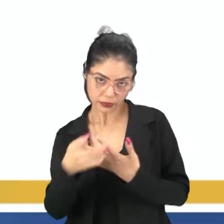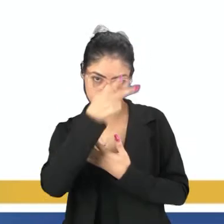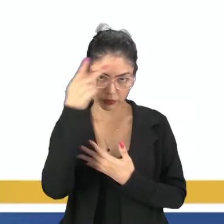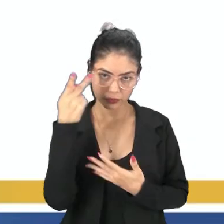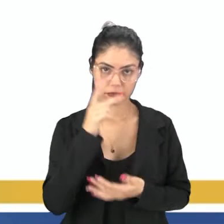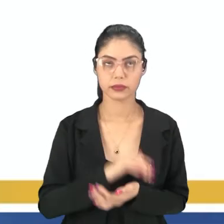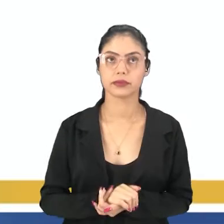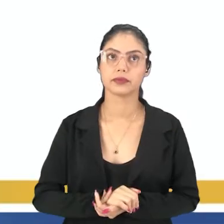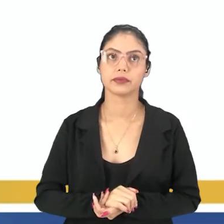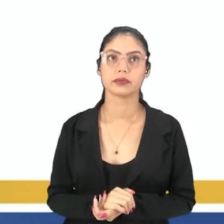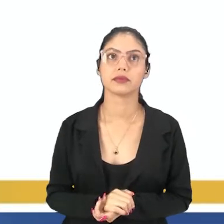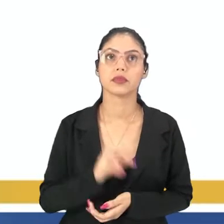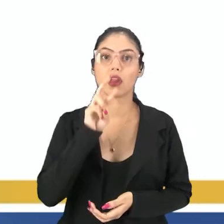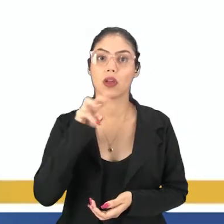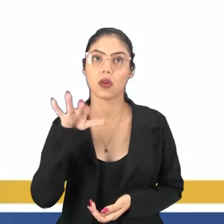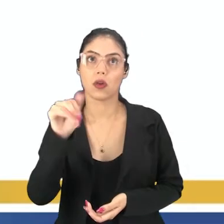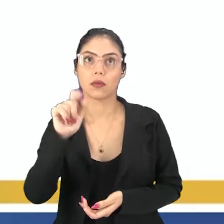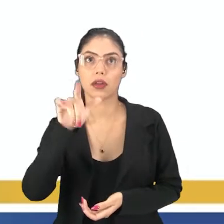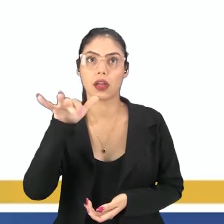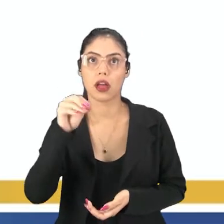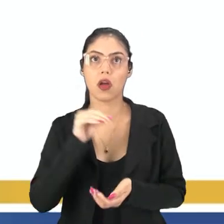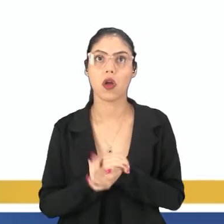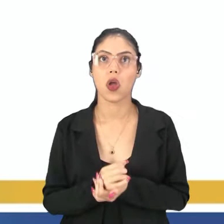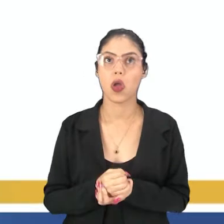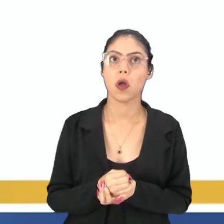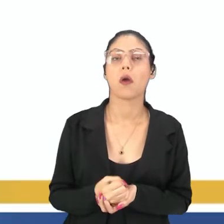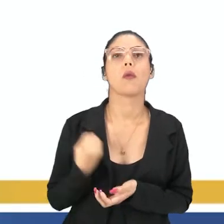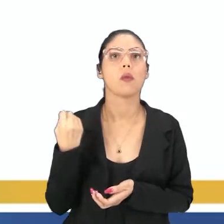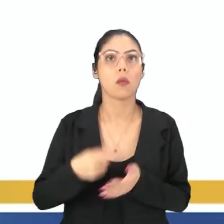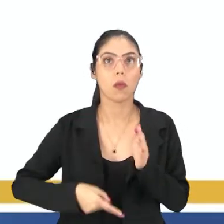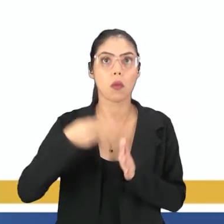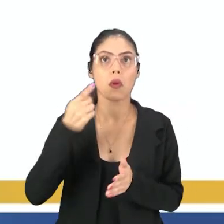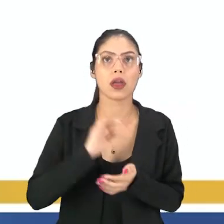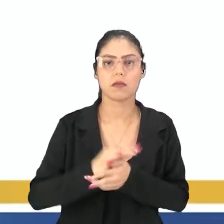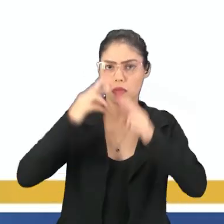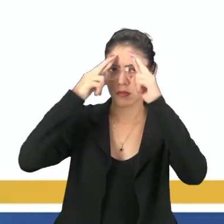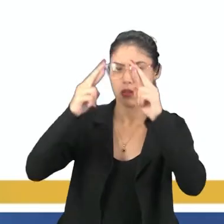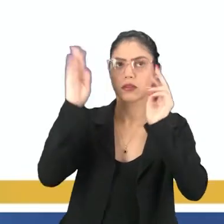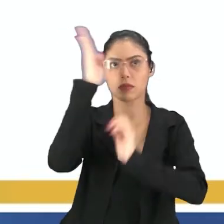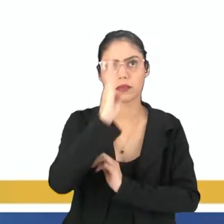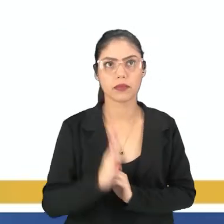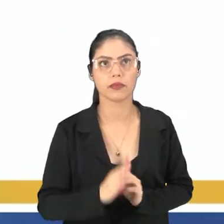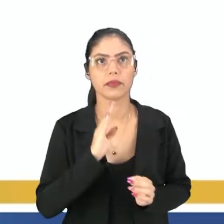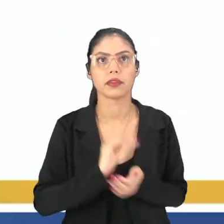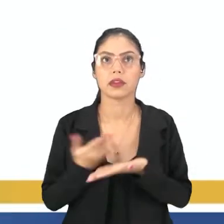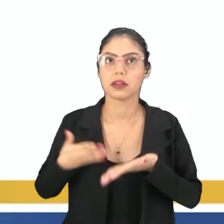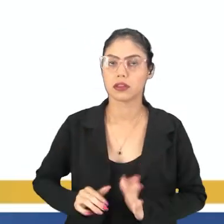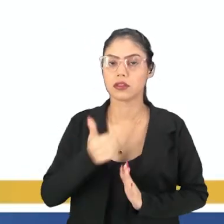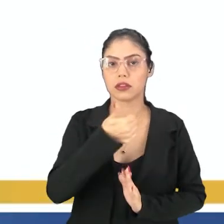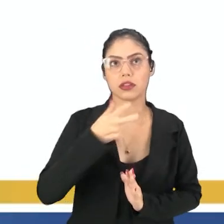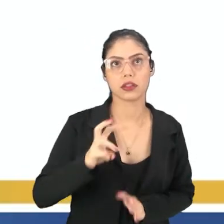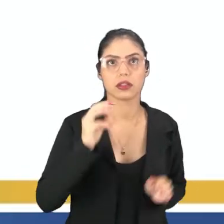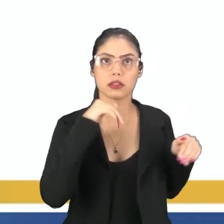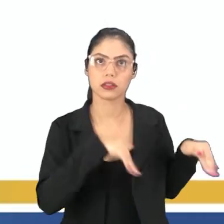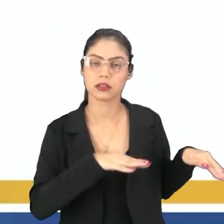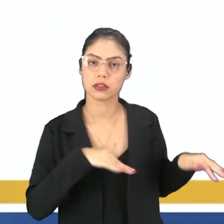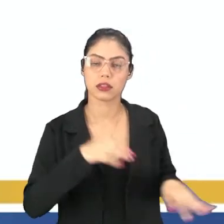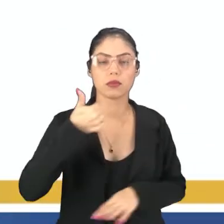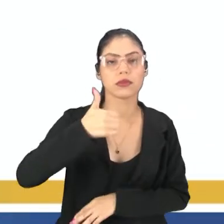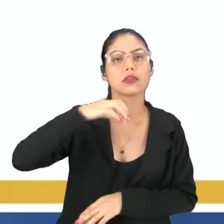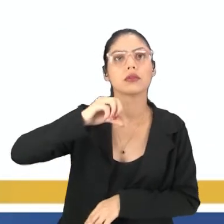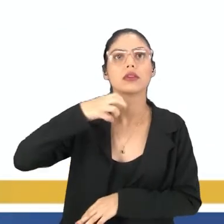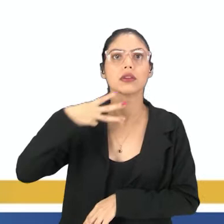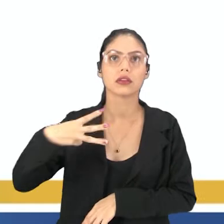história dele. Rubens Alves é um dos intelectuais mais respeitados do Brasil. Nasceu no dia 15